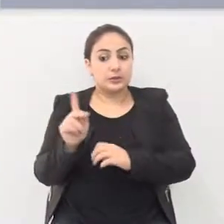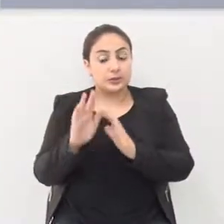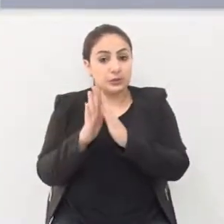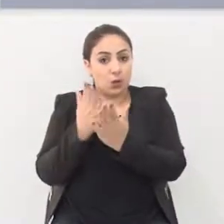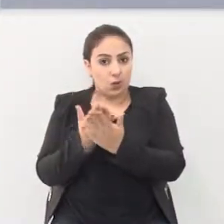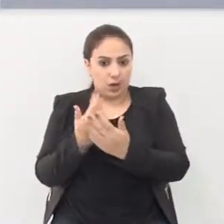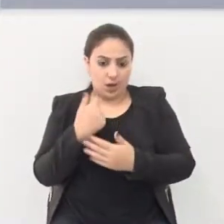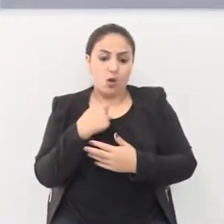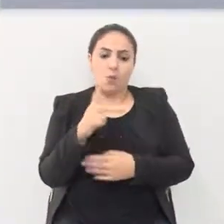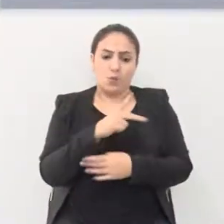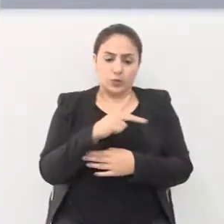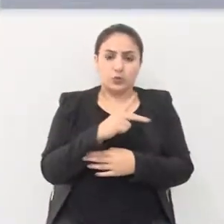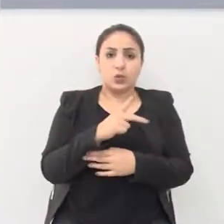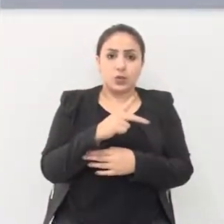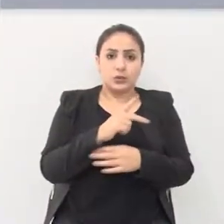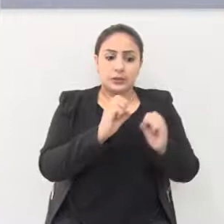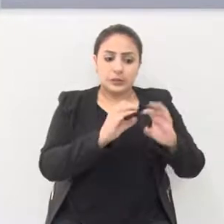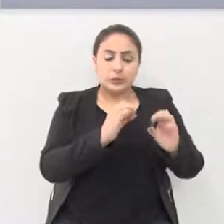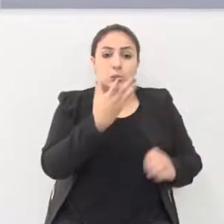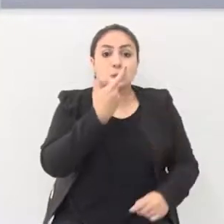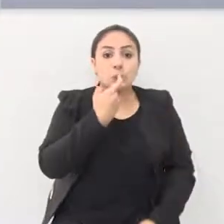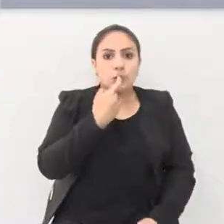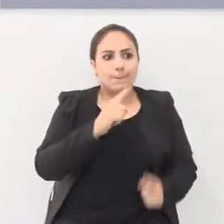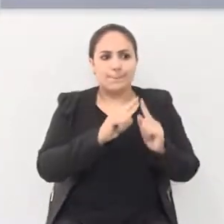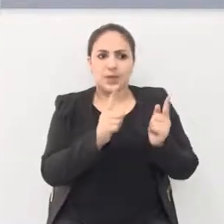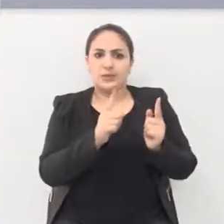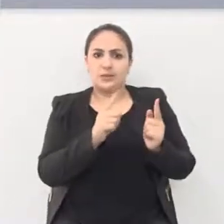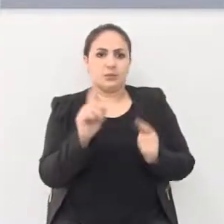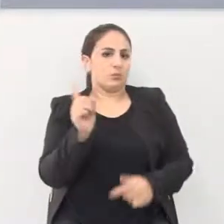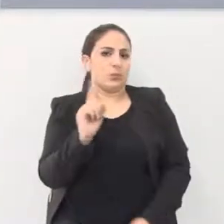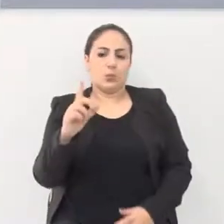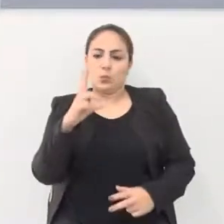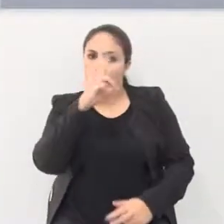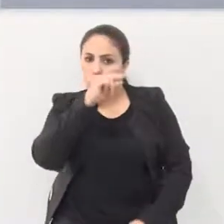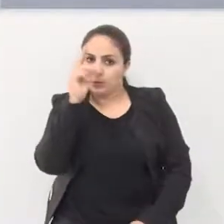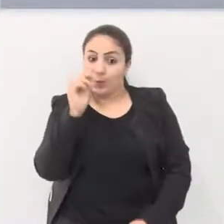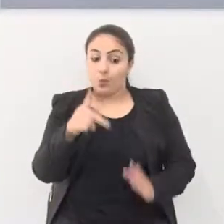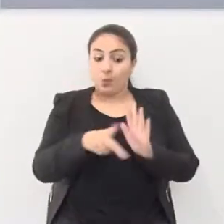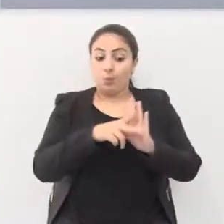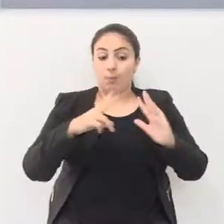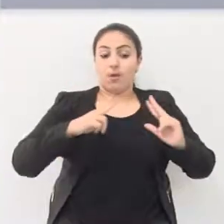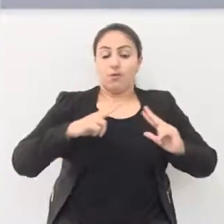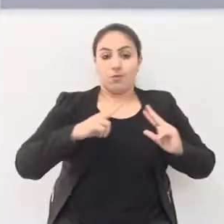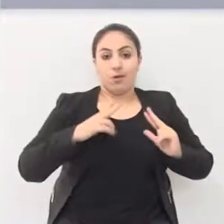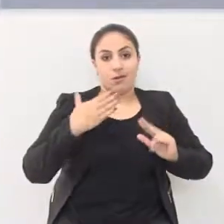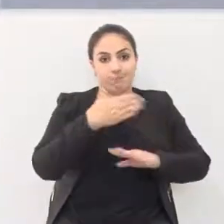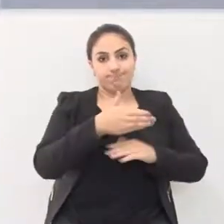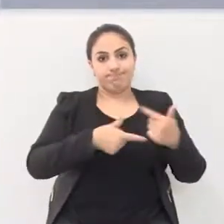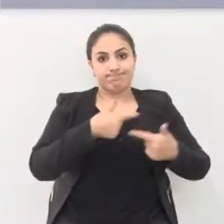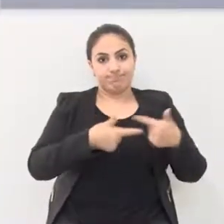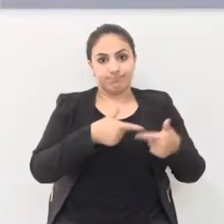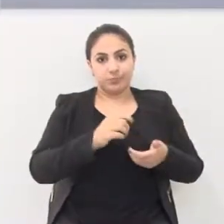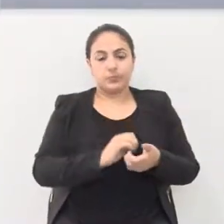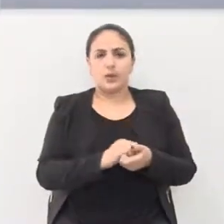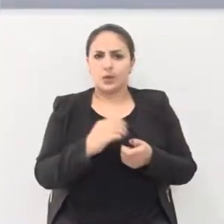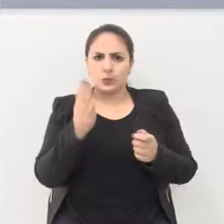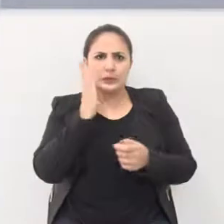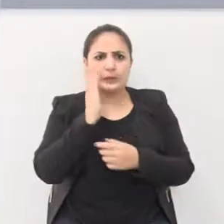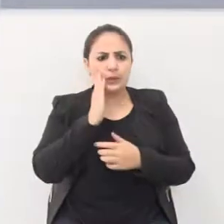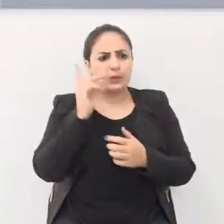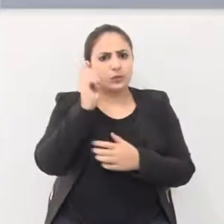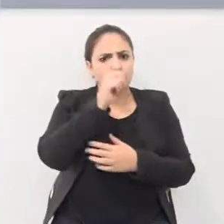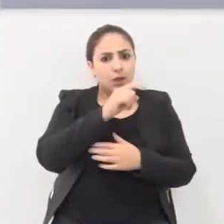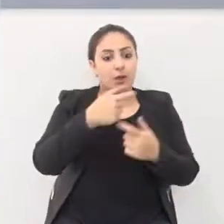infantil, porém não do município particular. Então eu sei muito bem das dificuldades e a demanda é muito